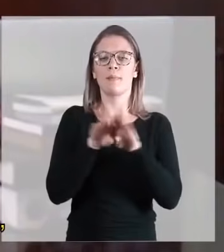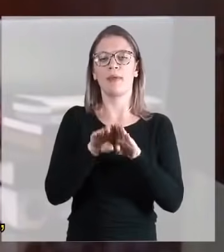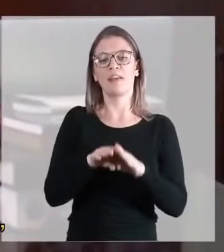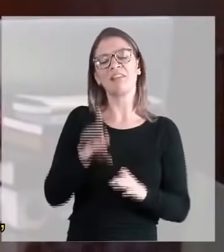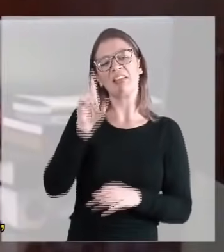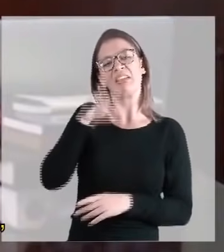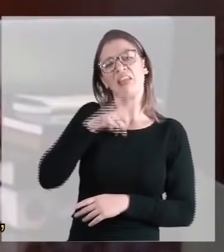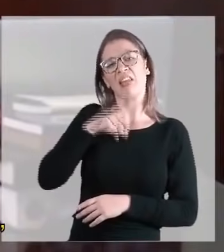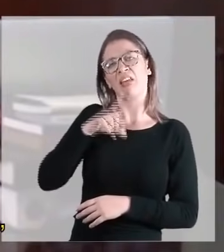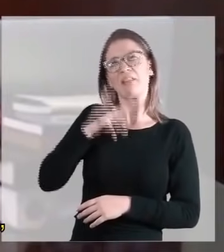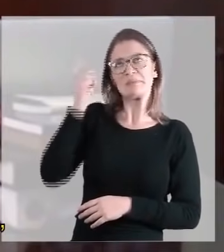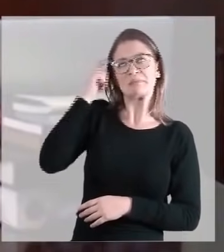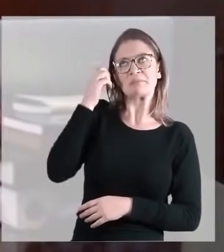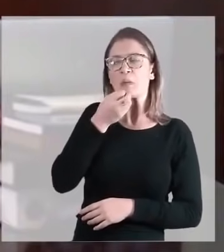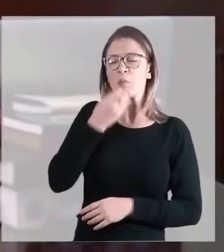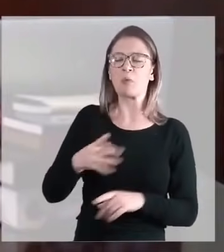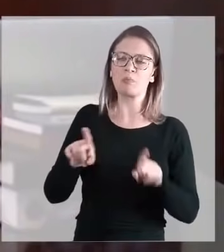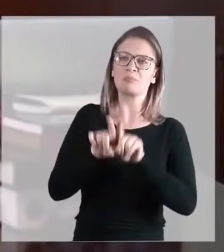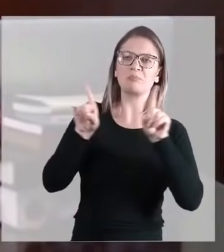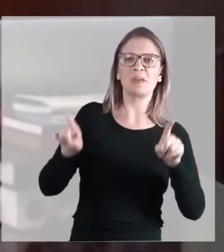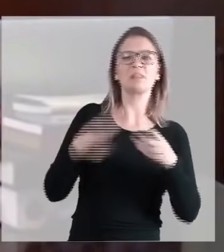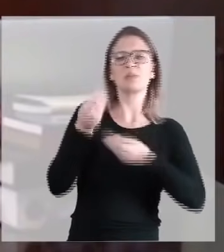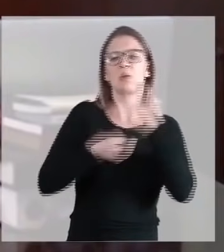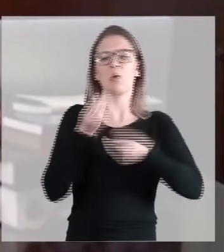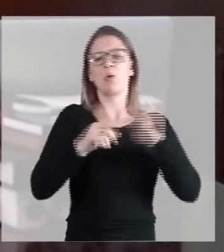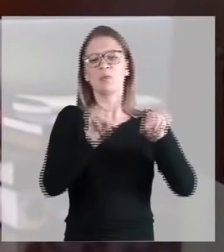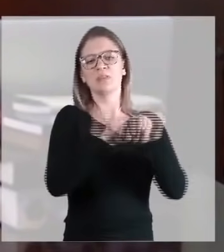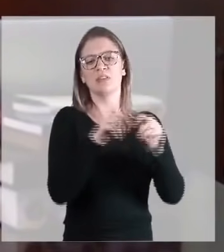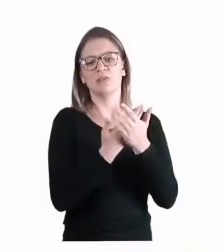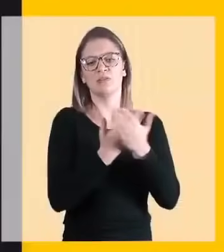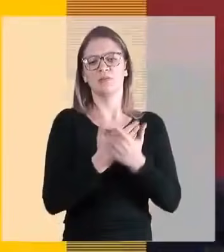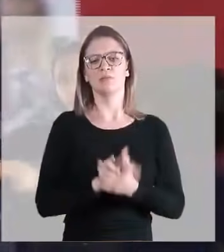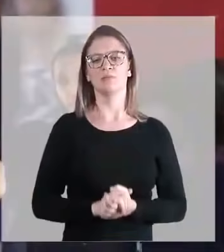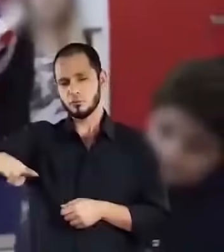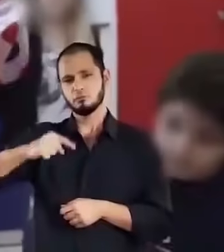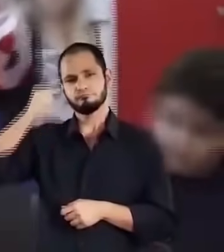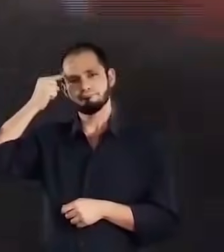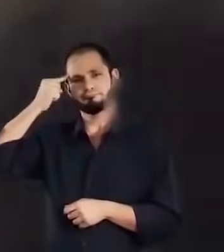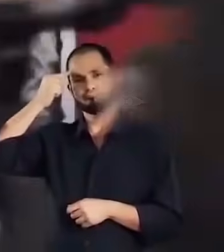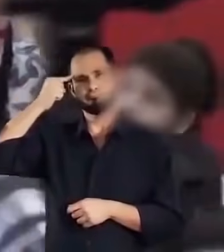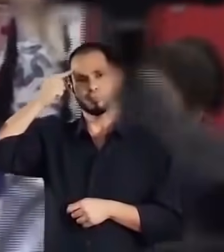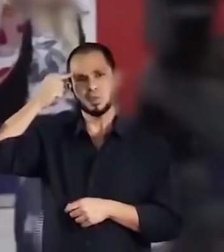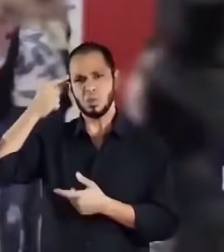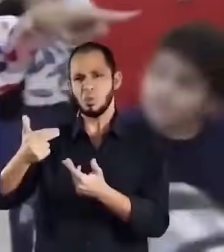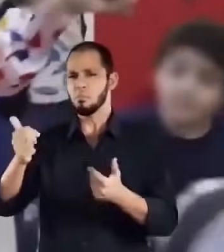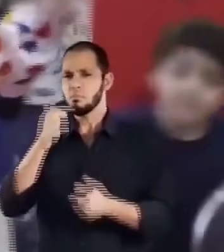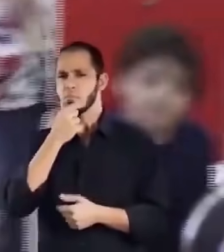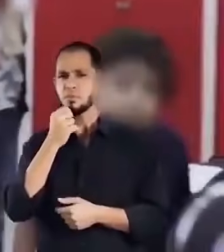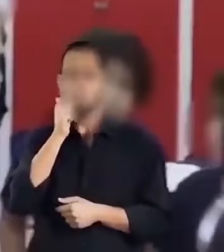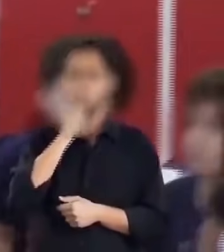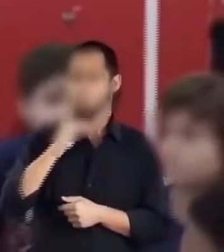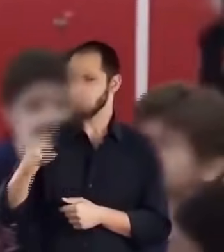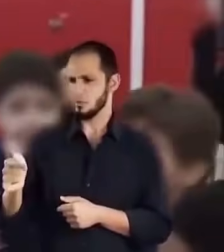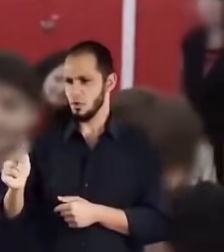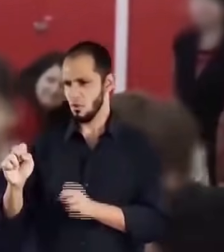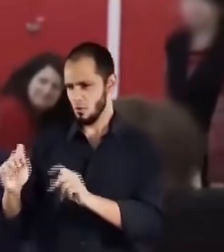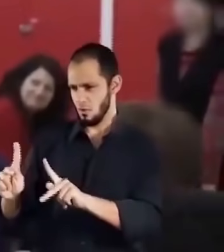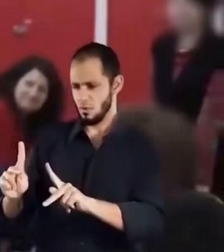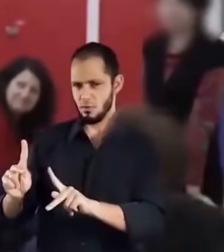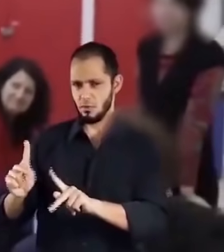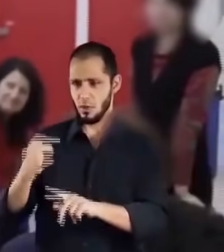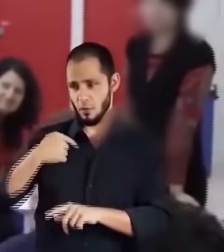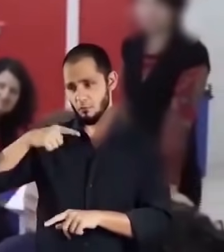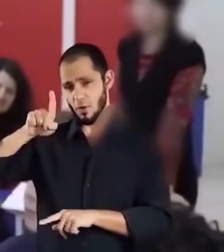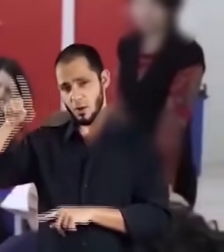vezes bem intencionados, como eles têm levado isso para dentro da sala de aula. Vocês vão ficar aí pensando sobre essas coisas de menino e de menina, isso